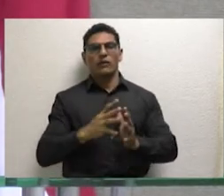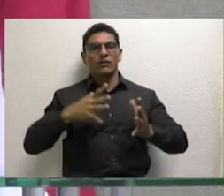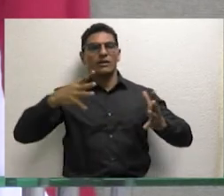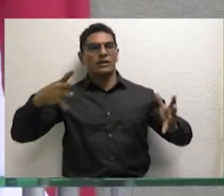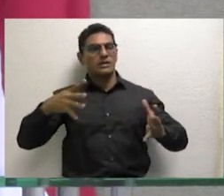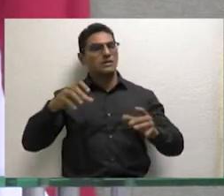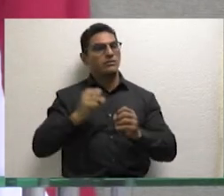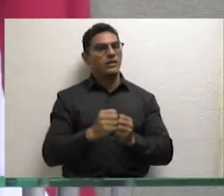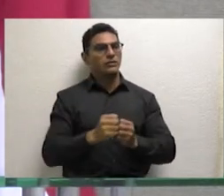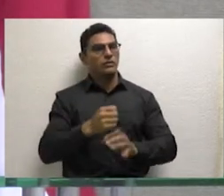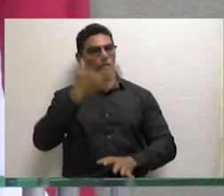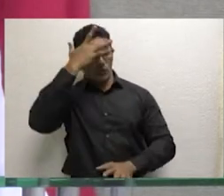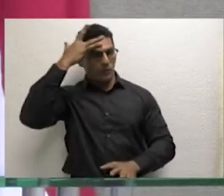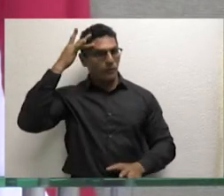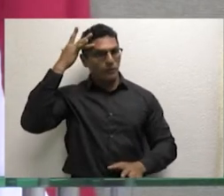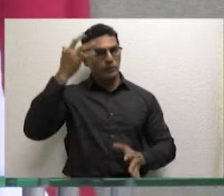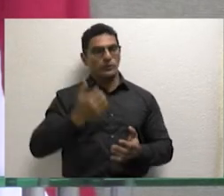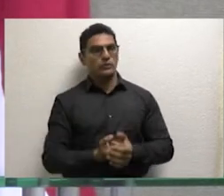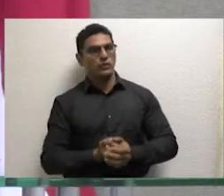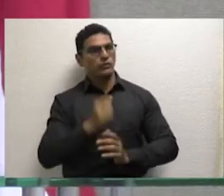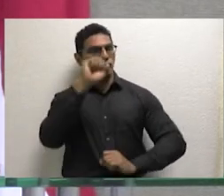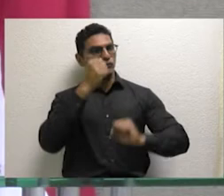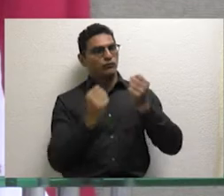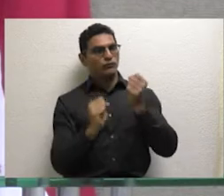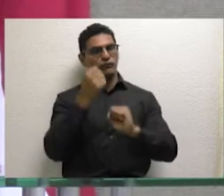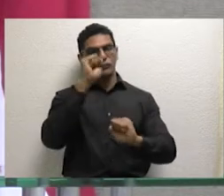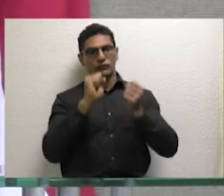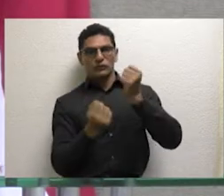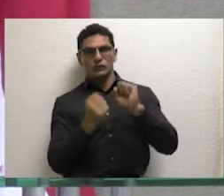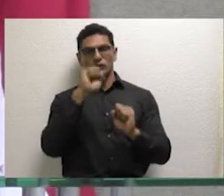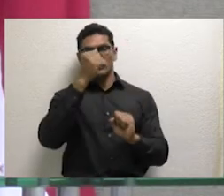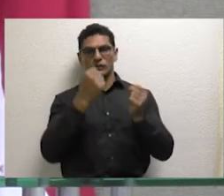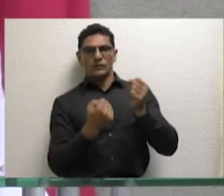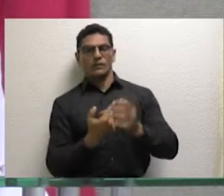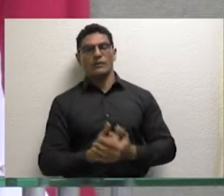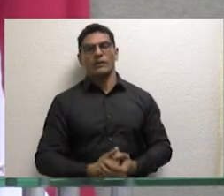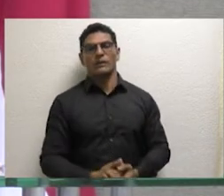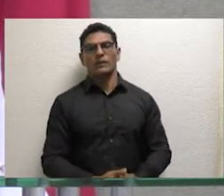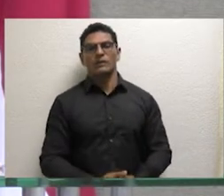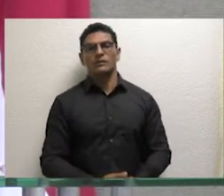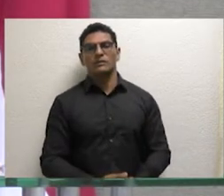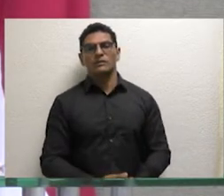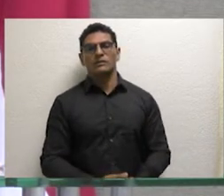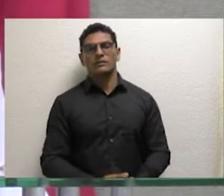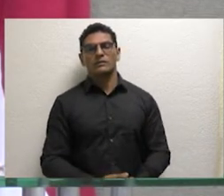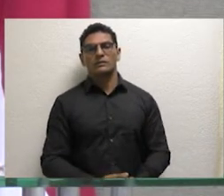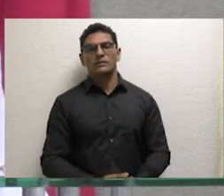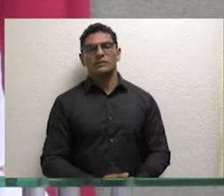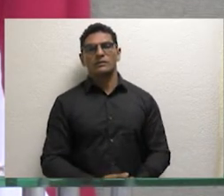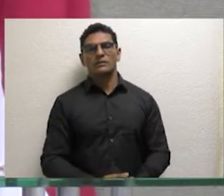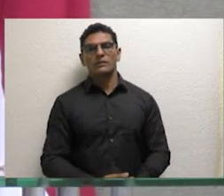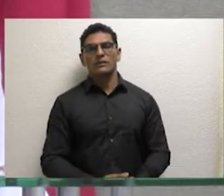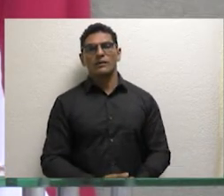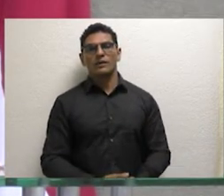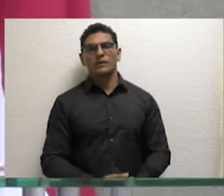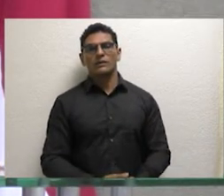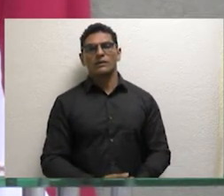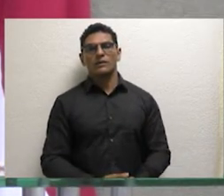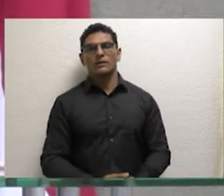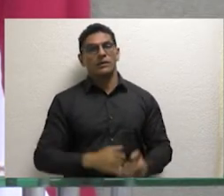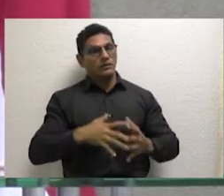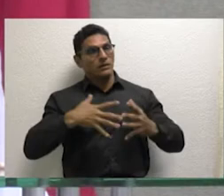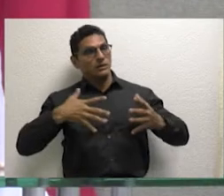populacional após advento Zona Franca que superou em muito a média populacional do país